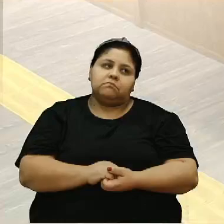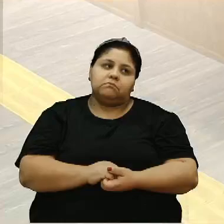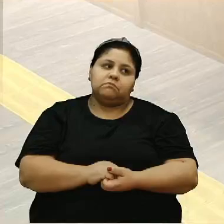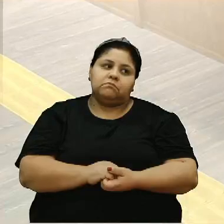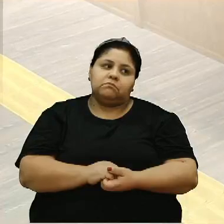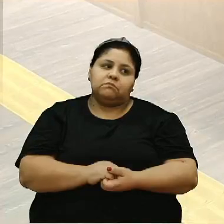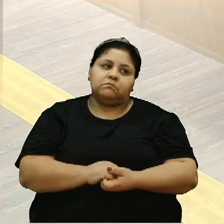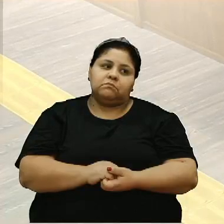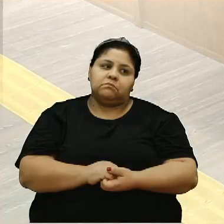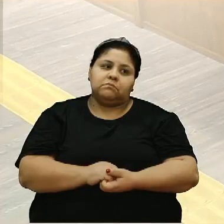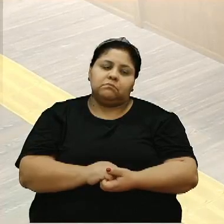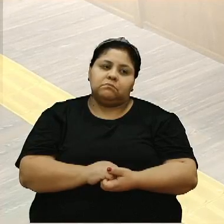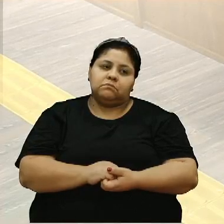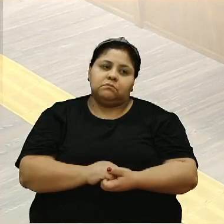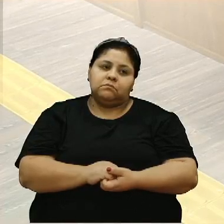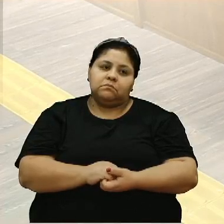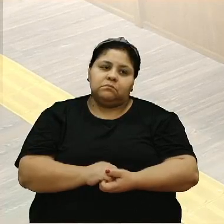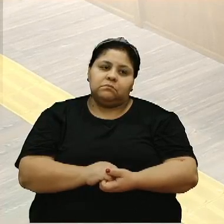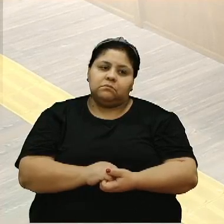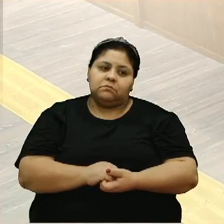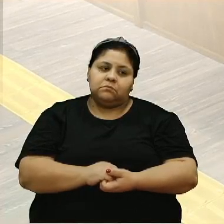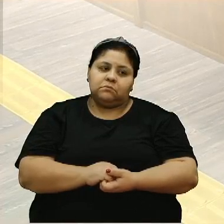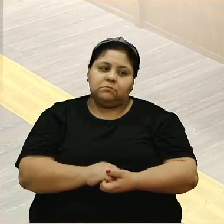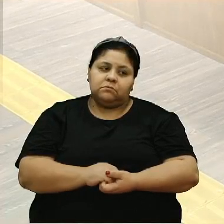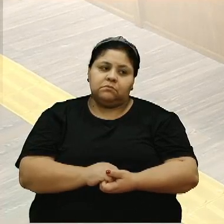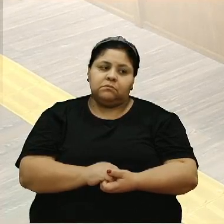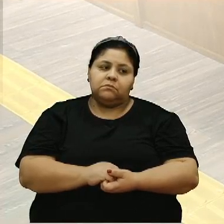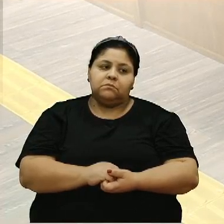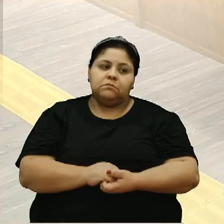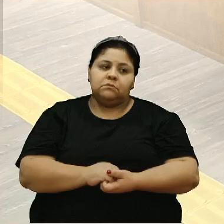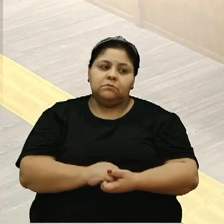Por declaração de líder, bancada do PT.